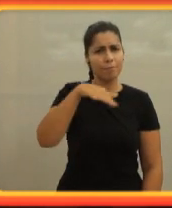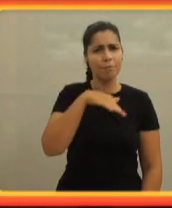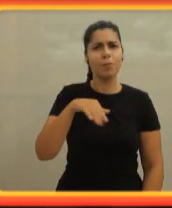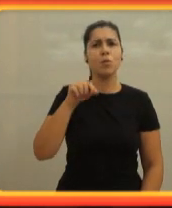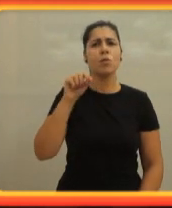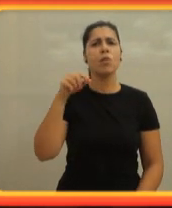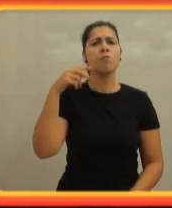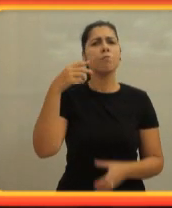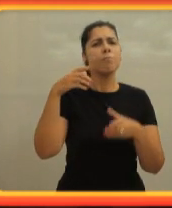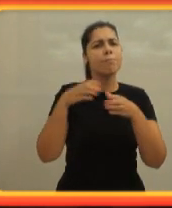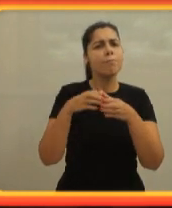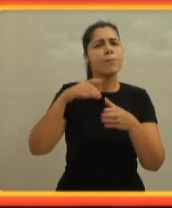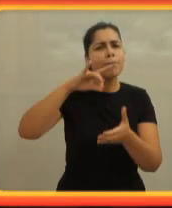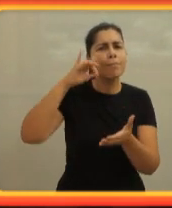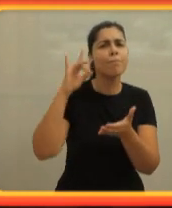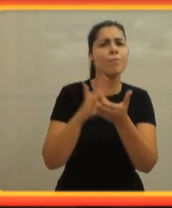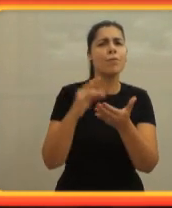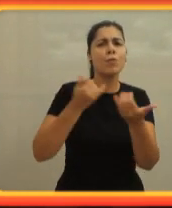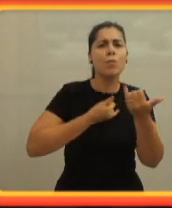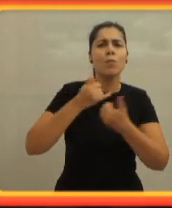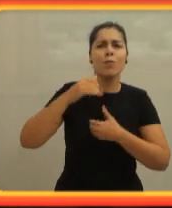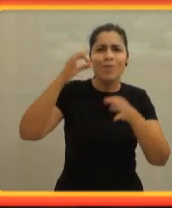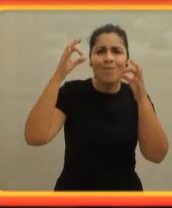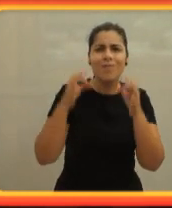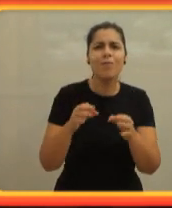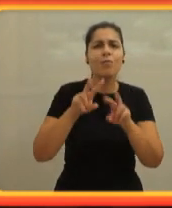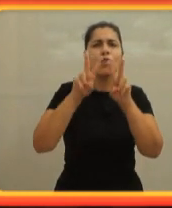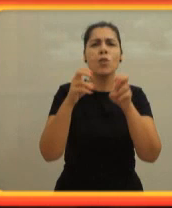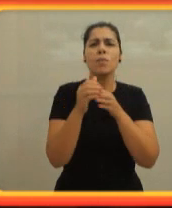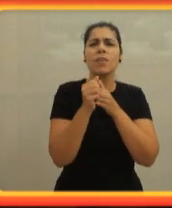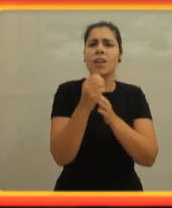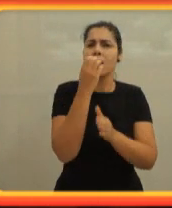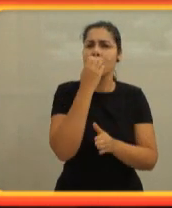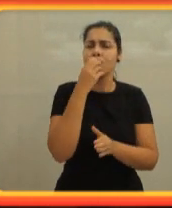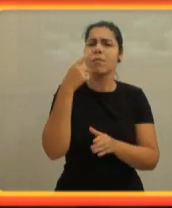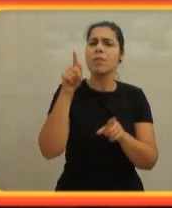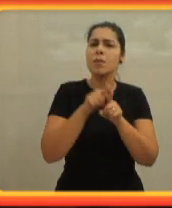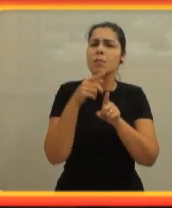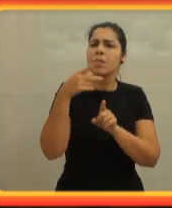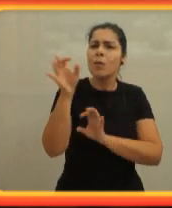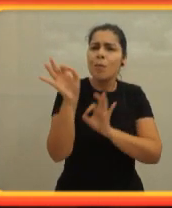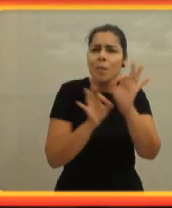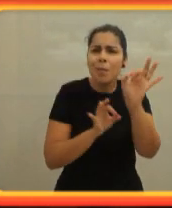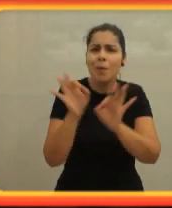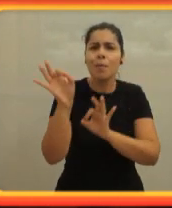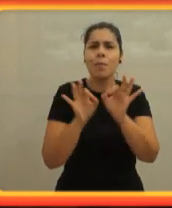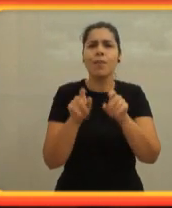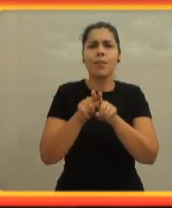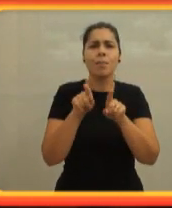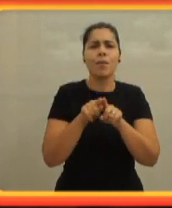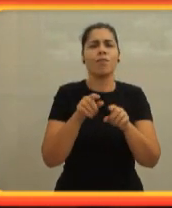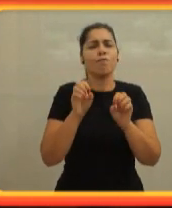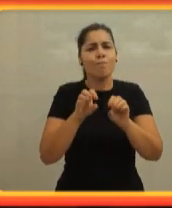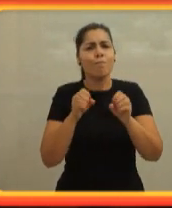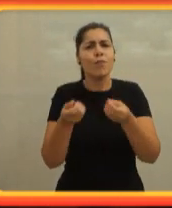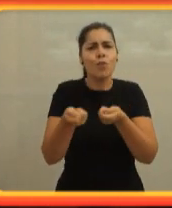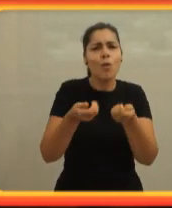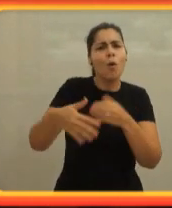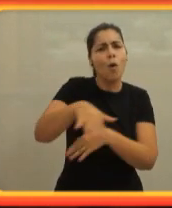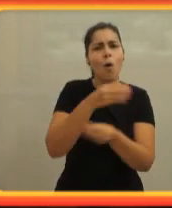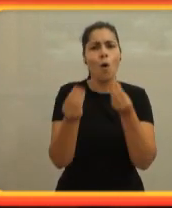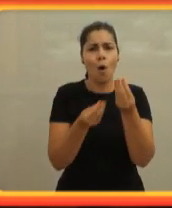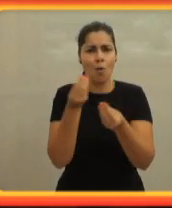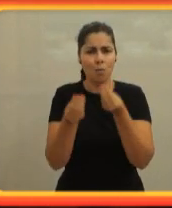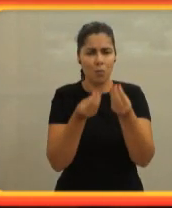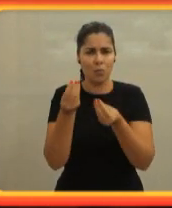o que o cão-guia significava, seu preparo e adestramento. Corretamente de todo o que significava o perro-guia,